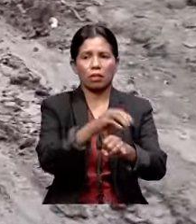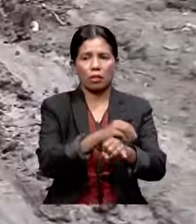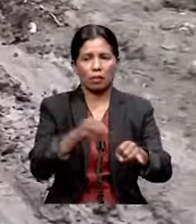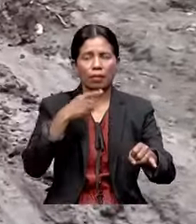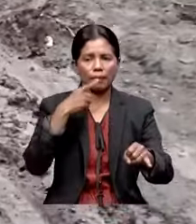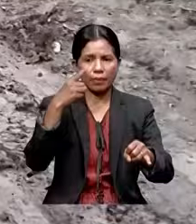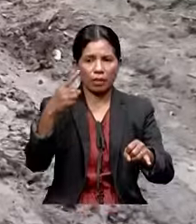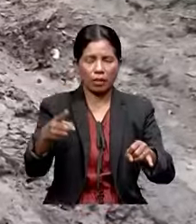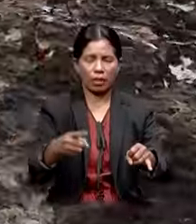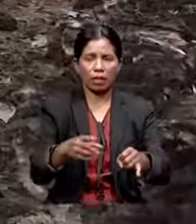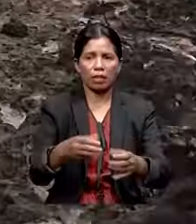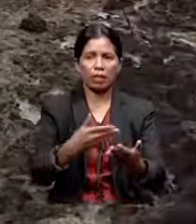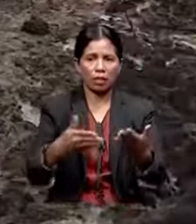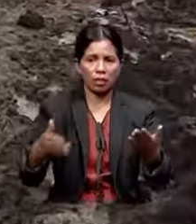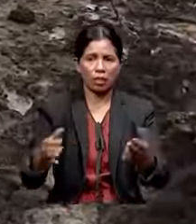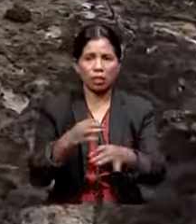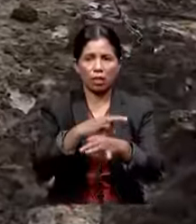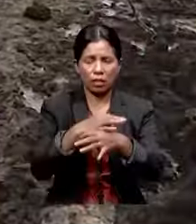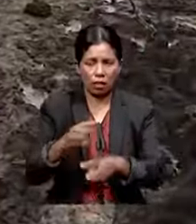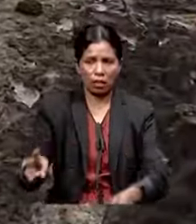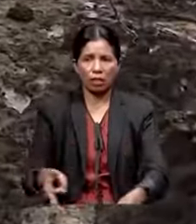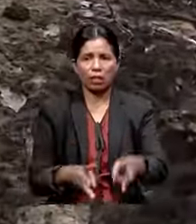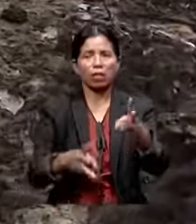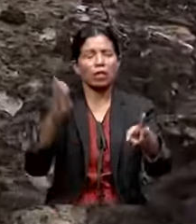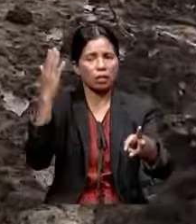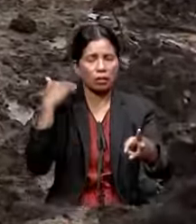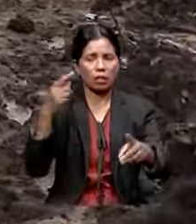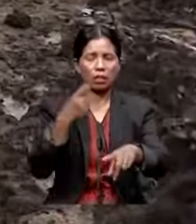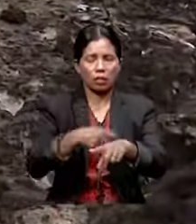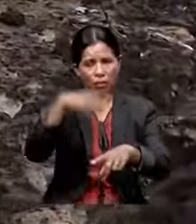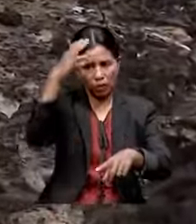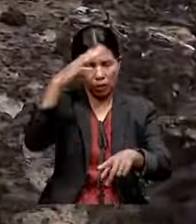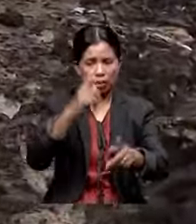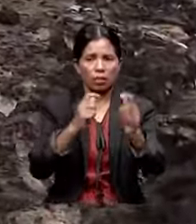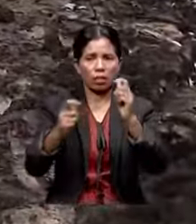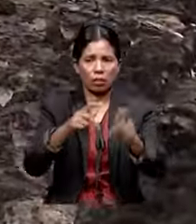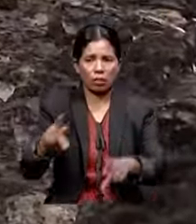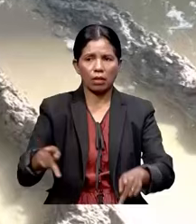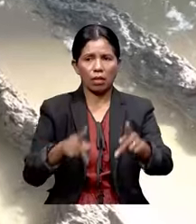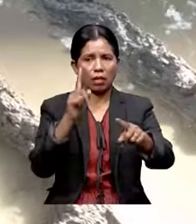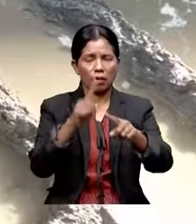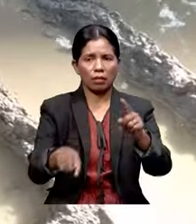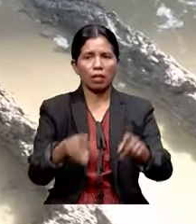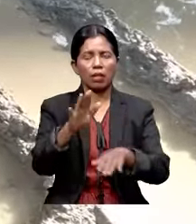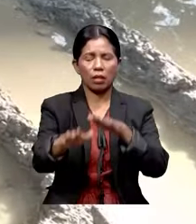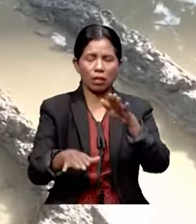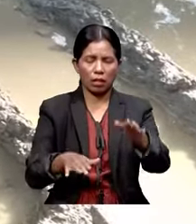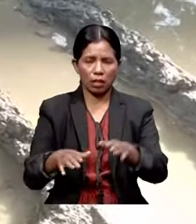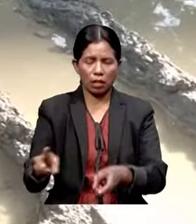mobiliza material pesado ou normaliza a estrada refere, mas bem a tempo uran transporte público la bele halo movimento e a